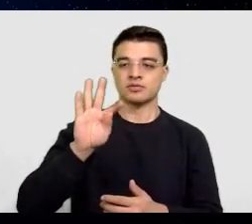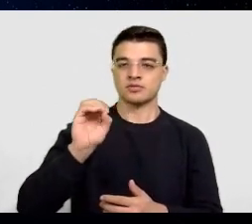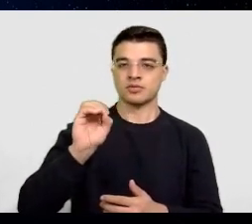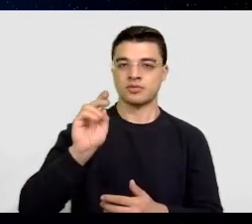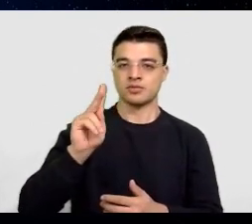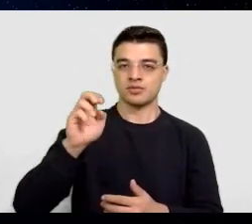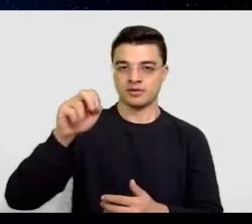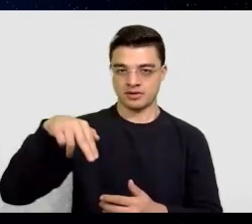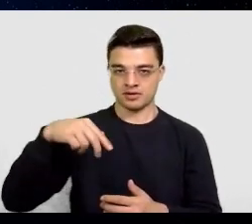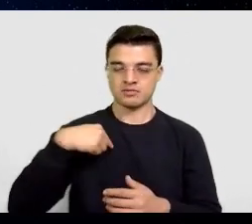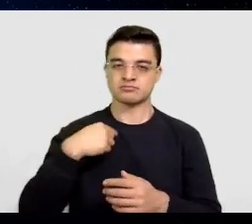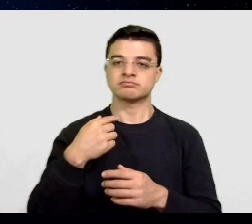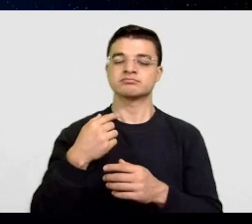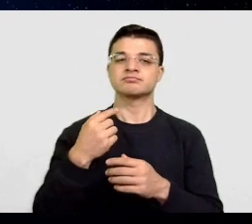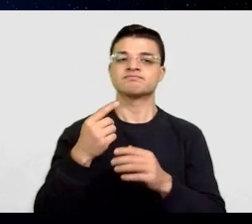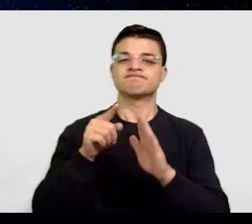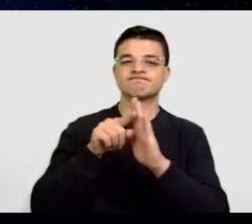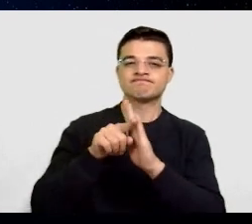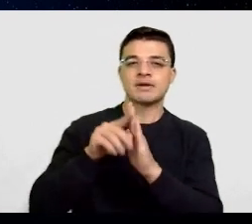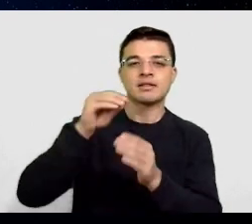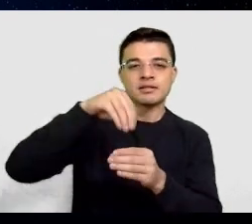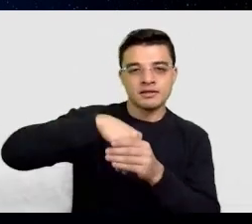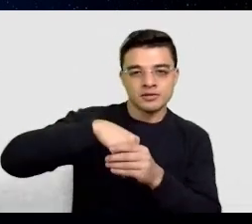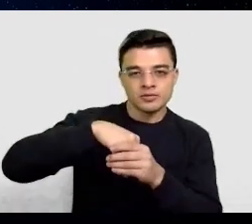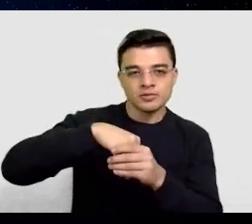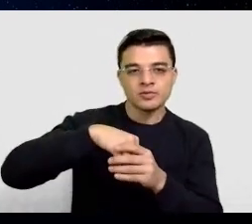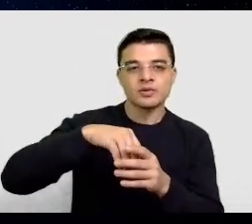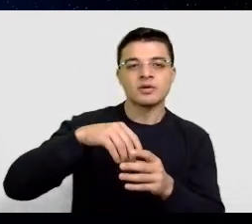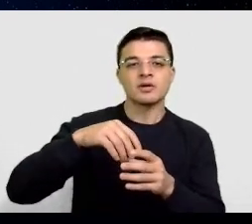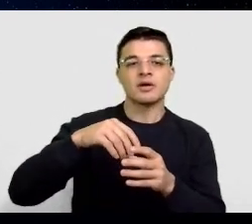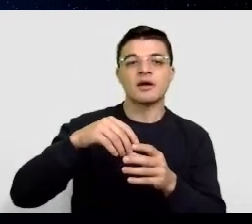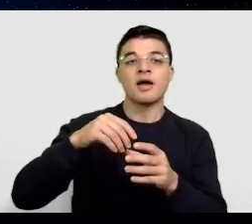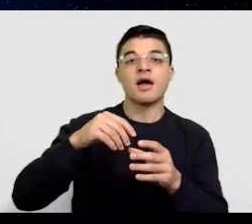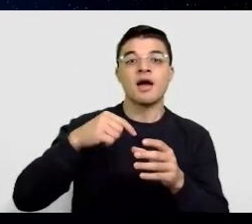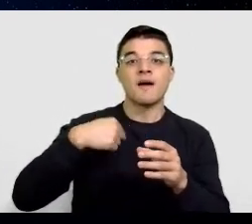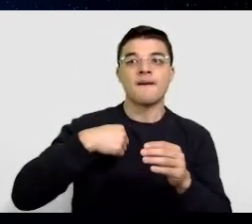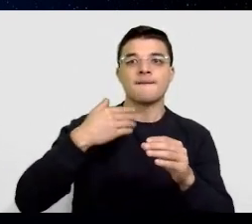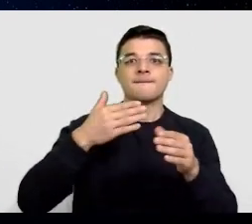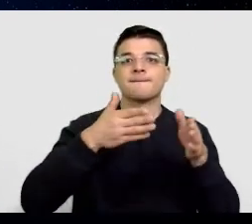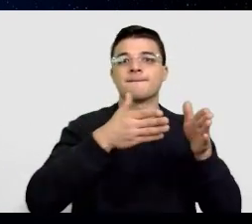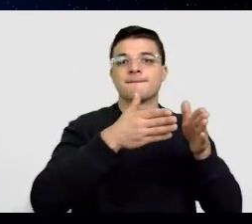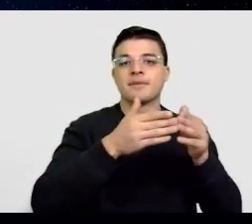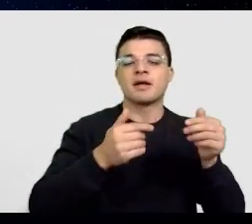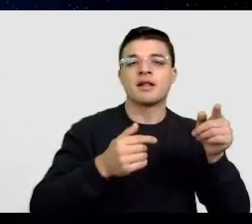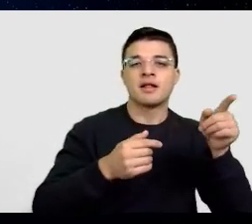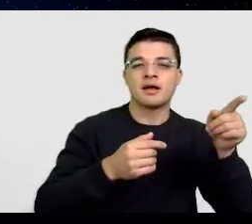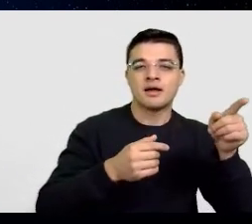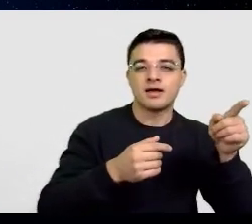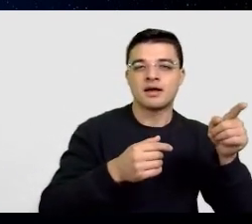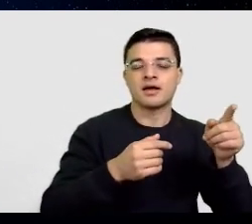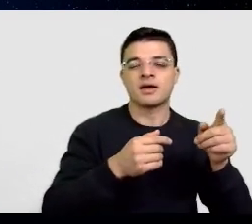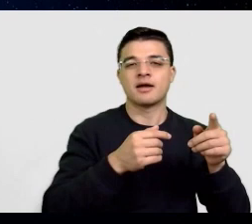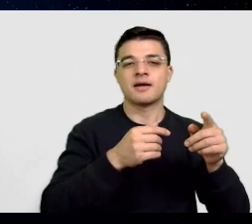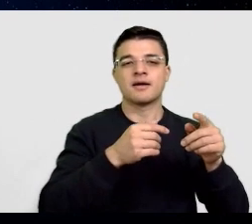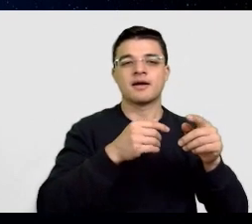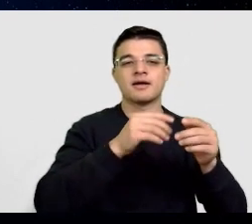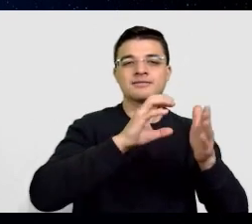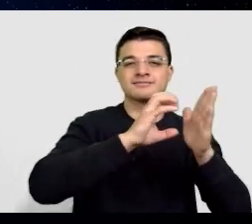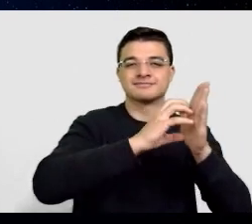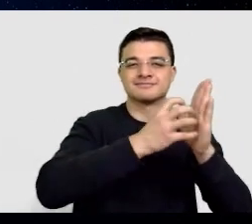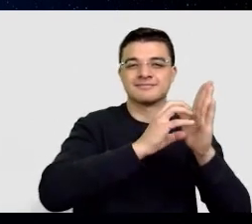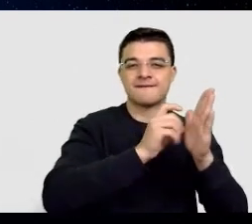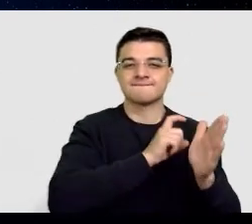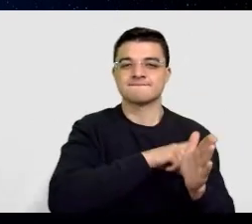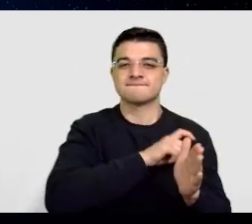no BR Code, envio a requisição para um servidor malicioso. Esse servidor malicioso, que não era para receber, porque ele não está na